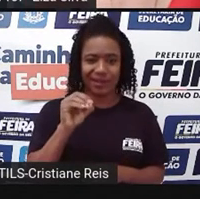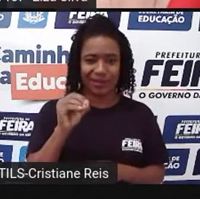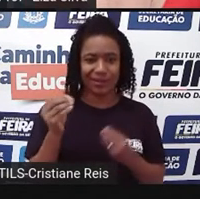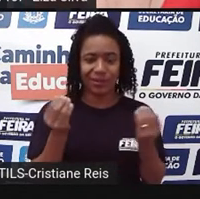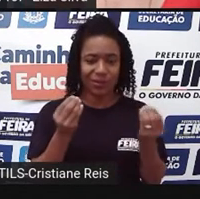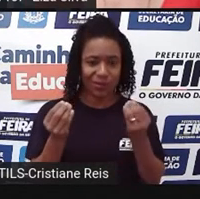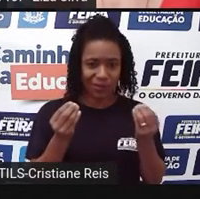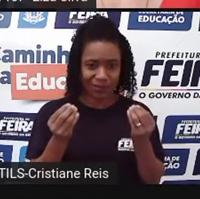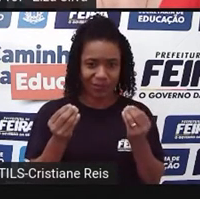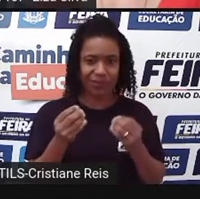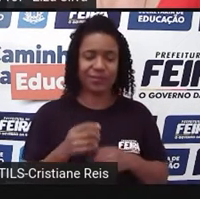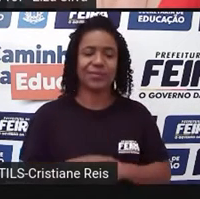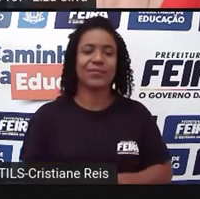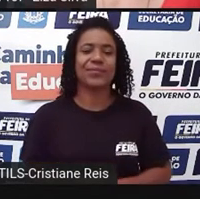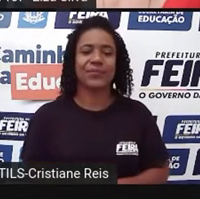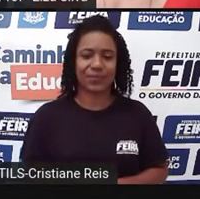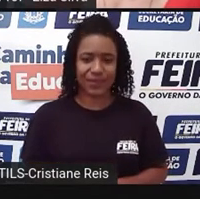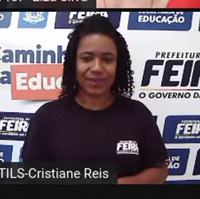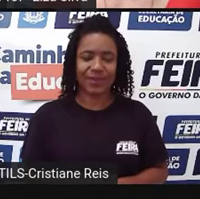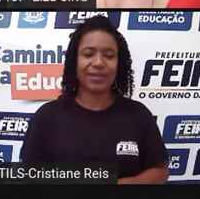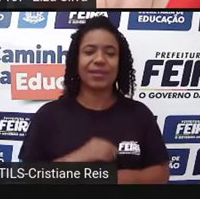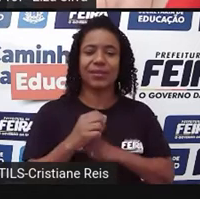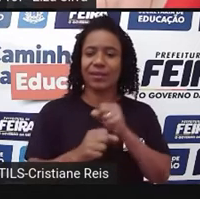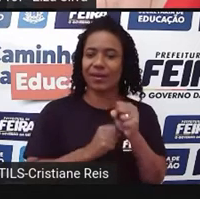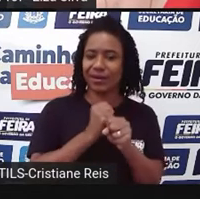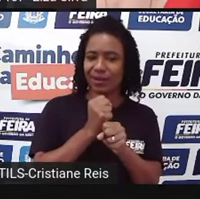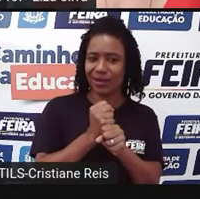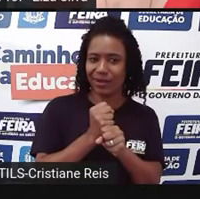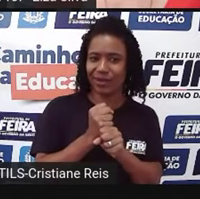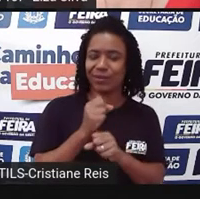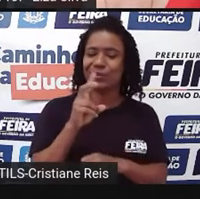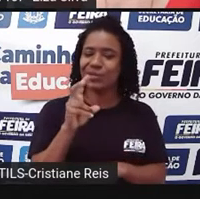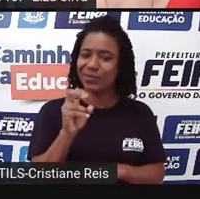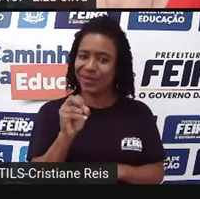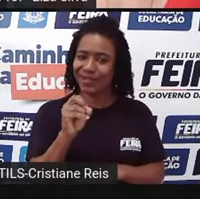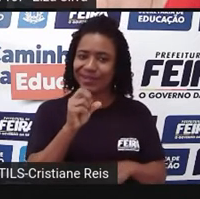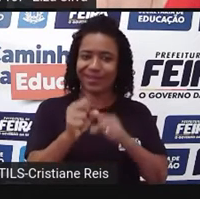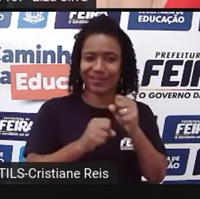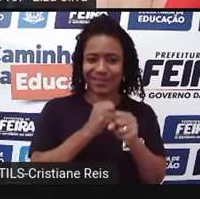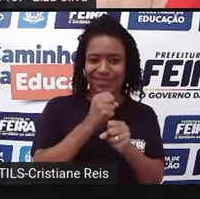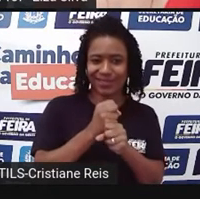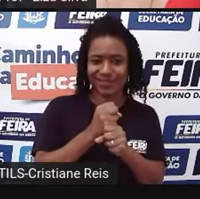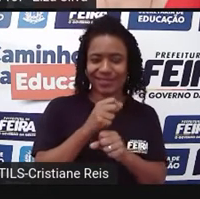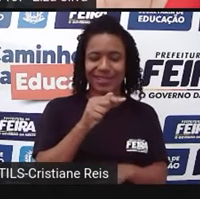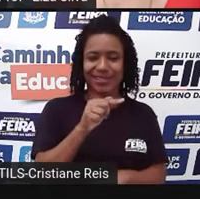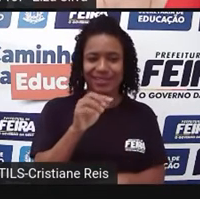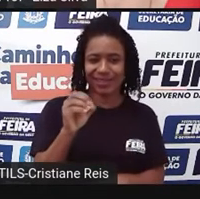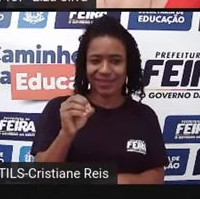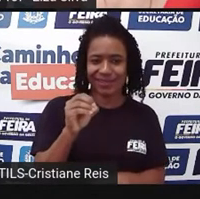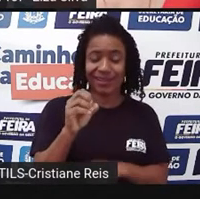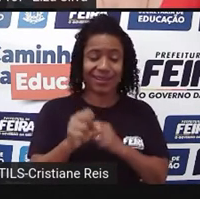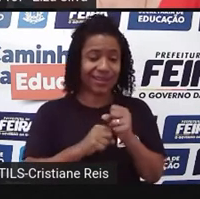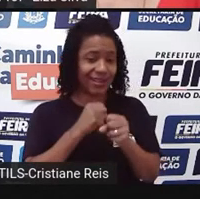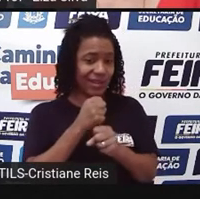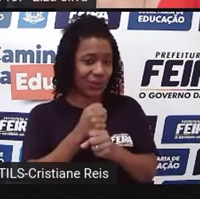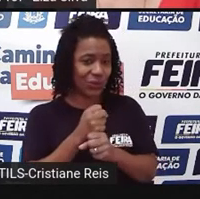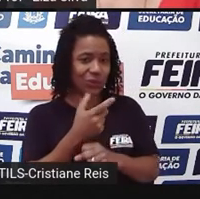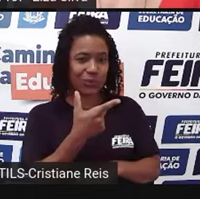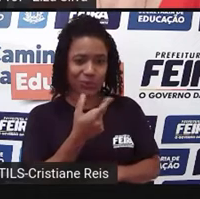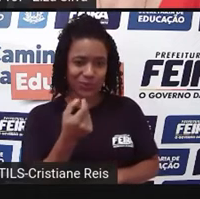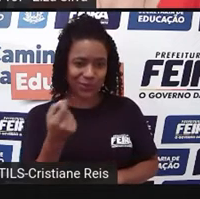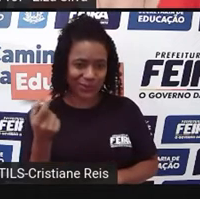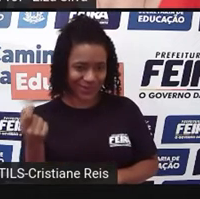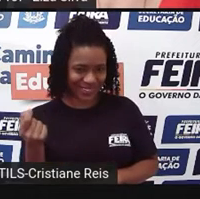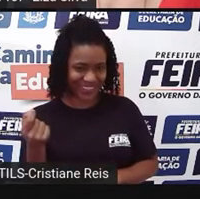língua geralmente a gente fala assim anos 50 anos 70 anos 2000 mas em